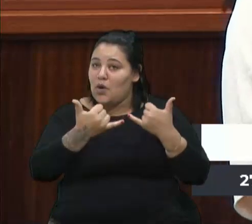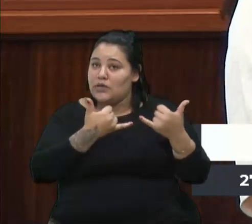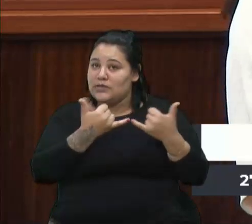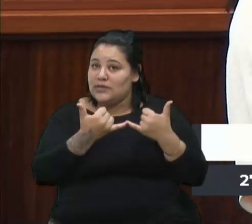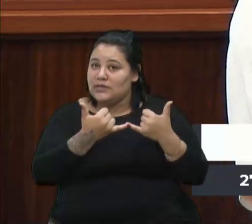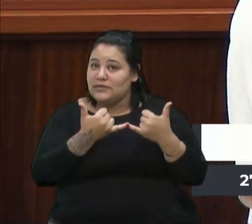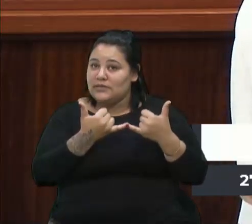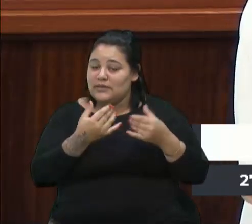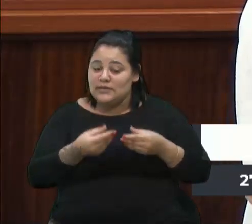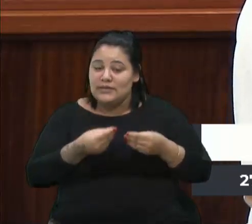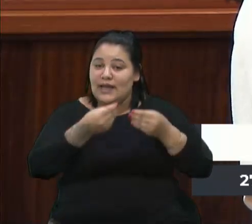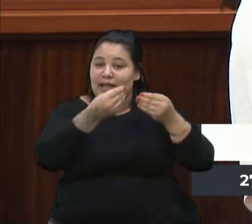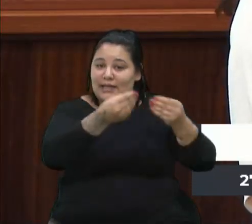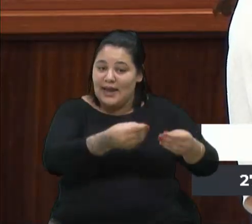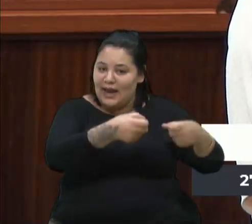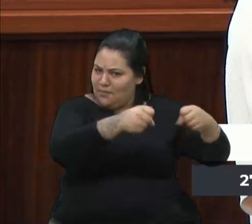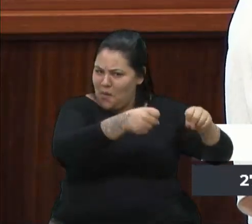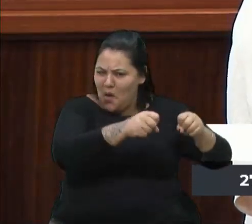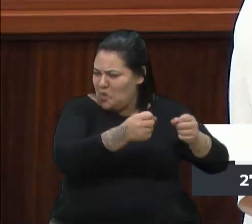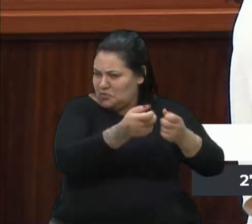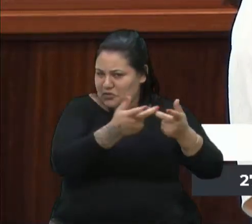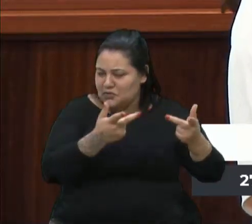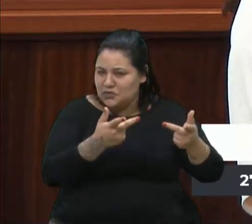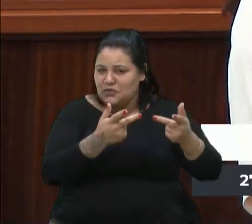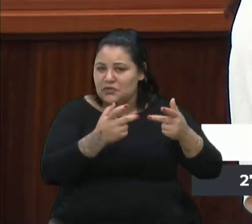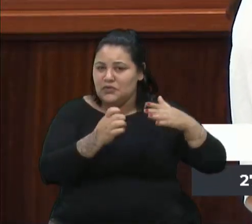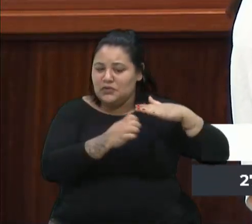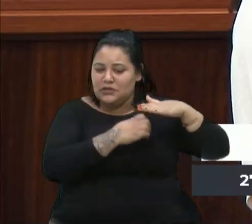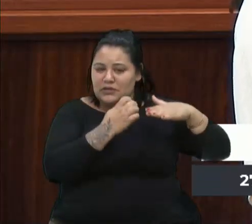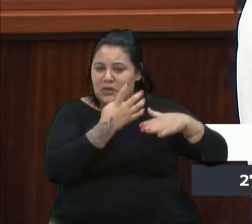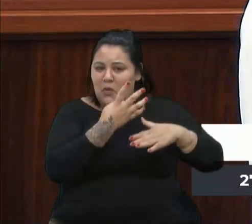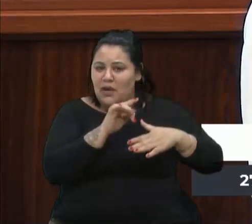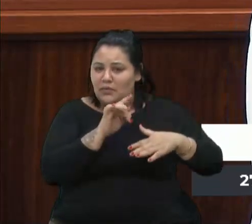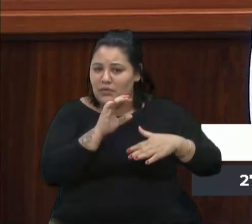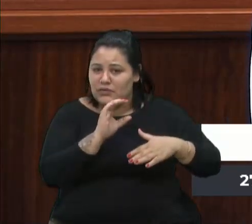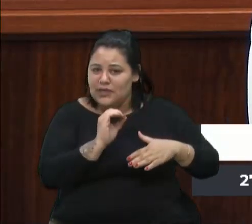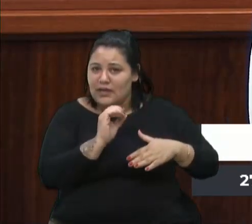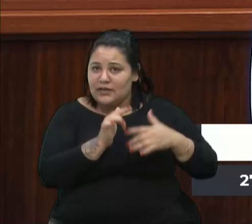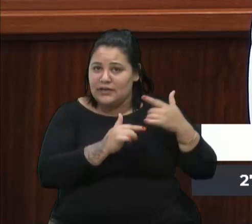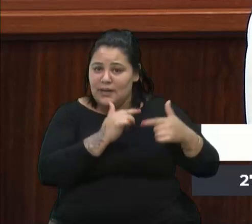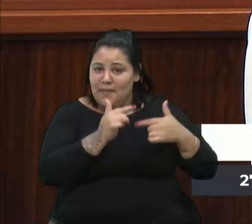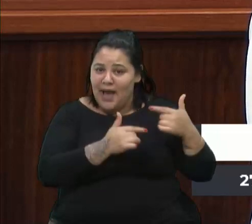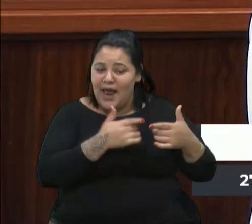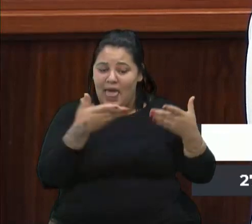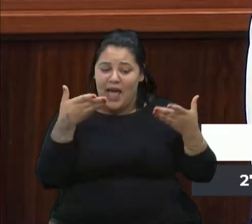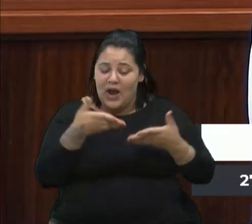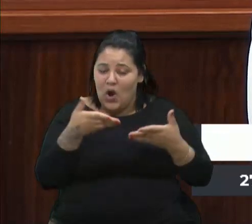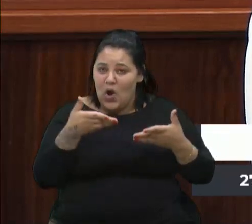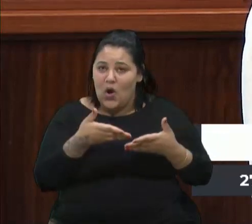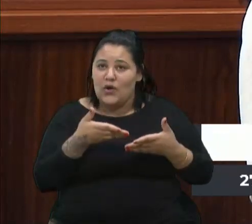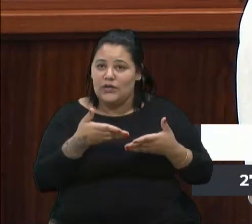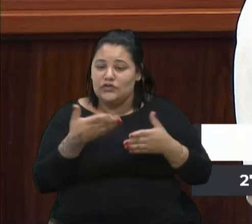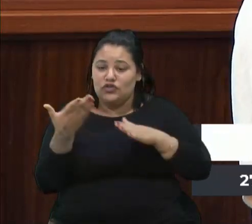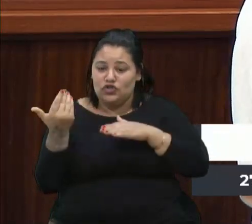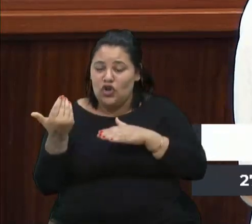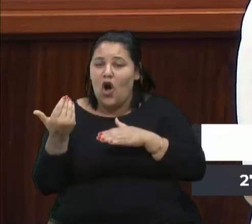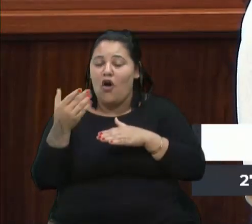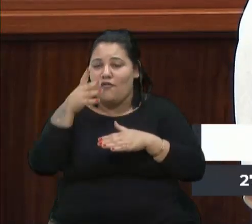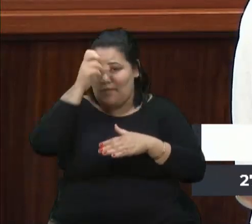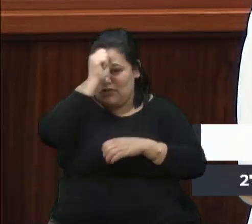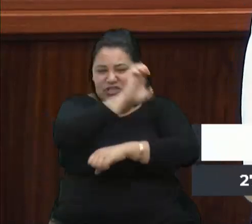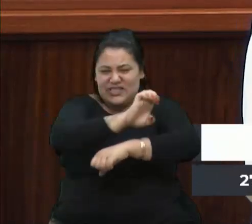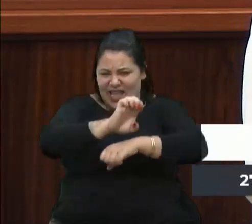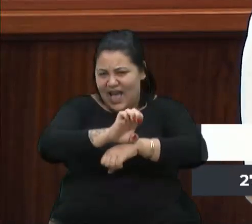nas entregas, na uberização do trabalho, na indústria 4.0, que trabalha agora nessas condições de jovem